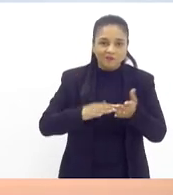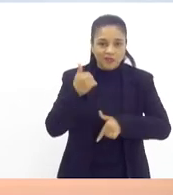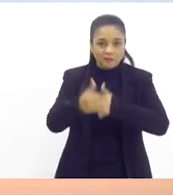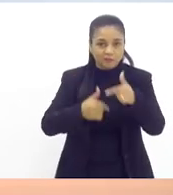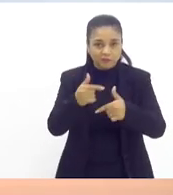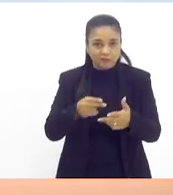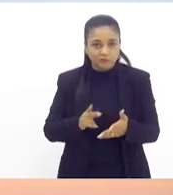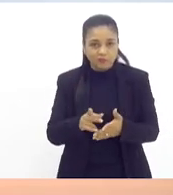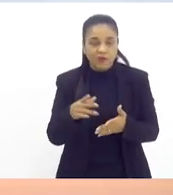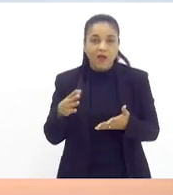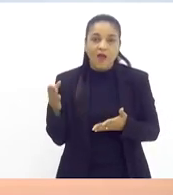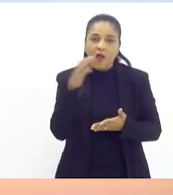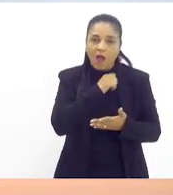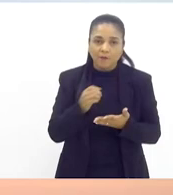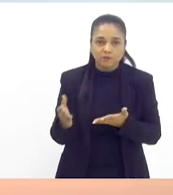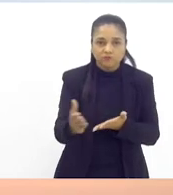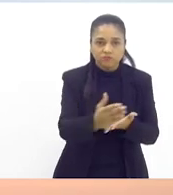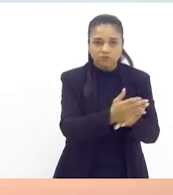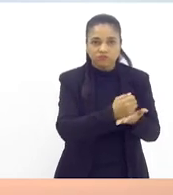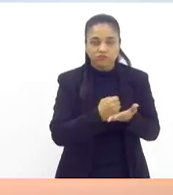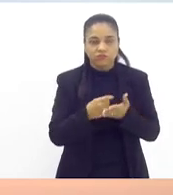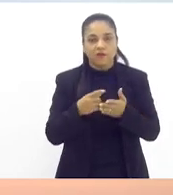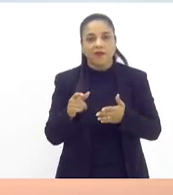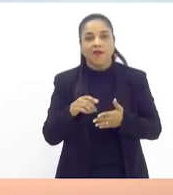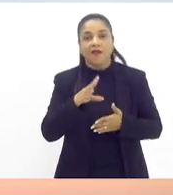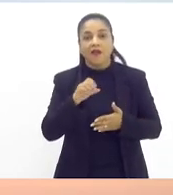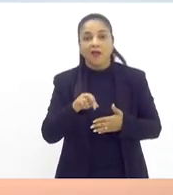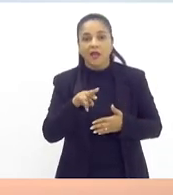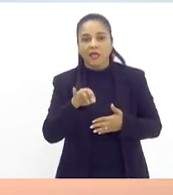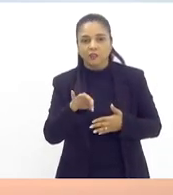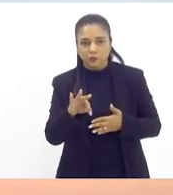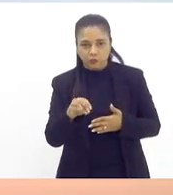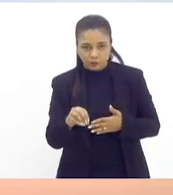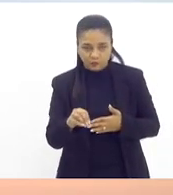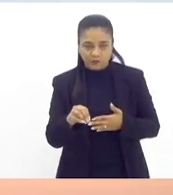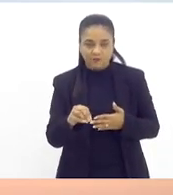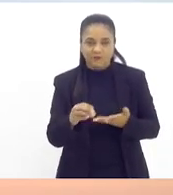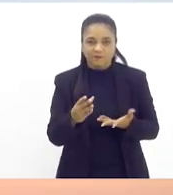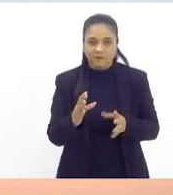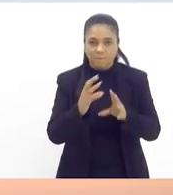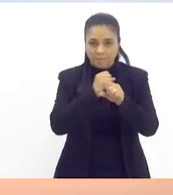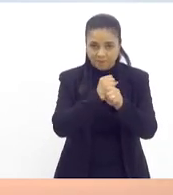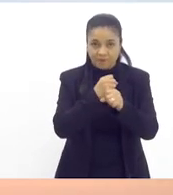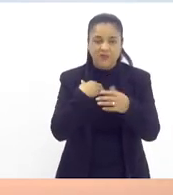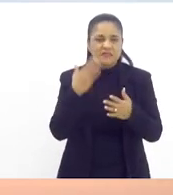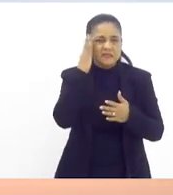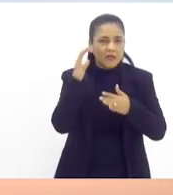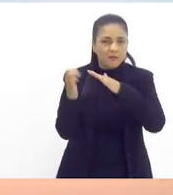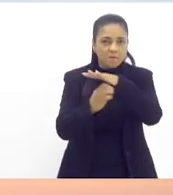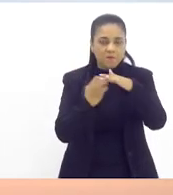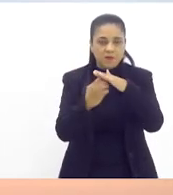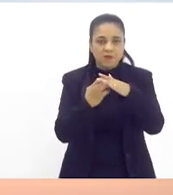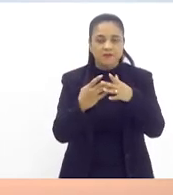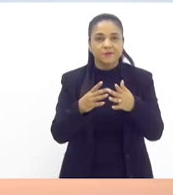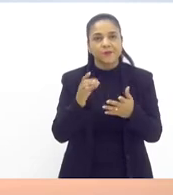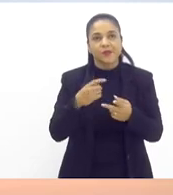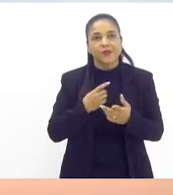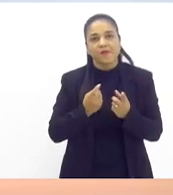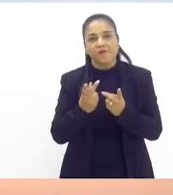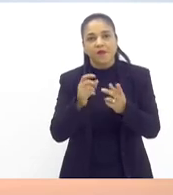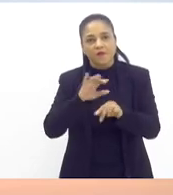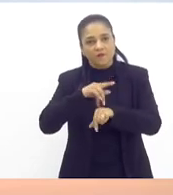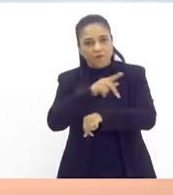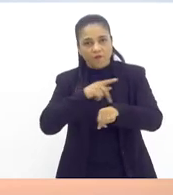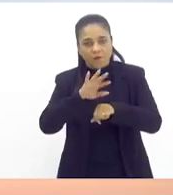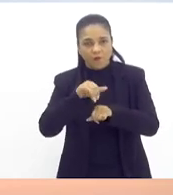ressarcimento rápido de créditos acumulados, de saldos credores acumulados. A gente sabe que hoje uma empresa que acumula, por exemplo, um exportador que